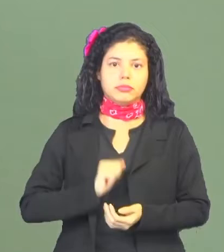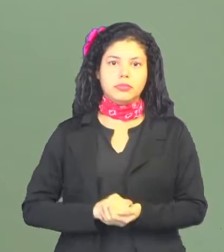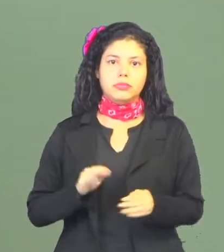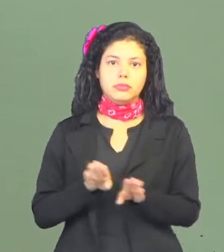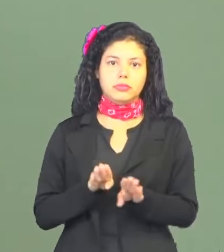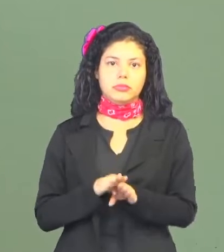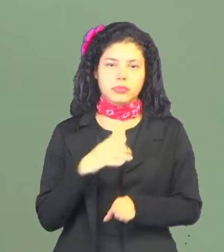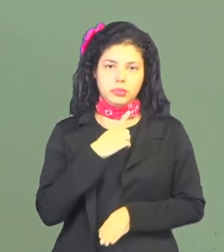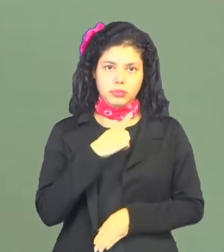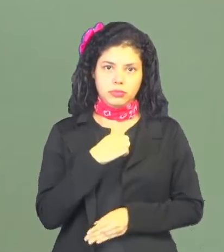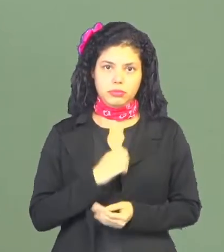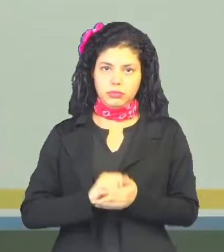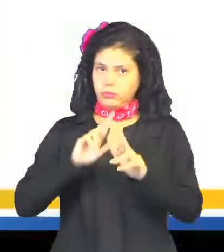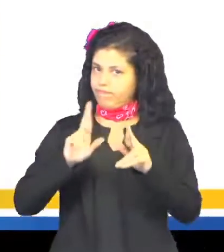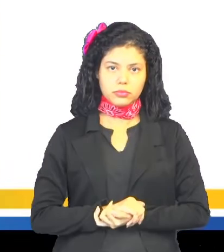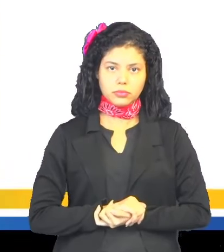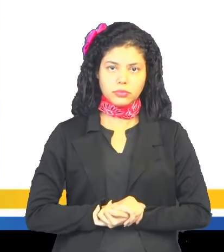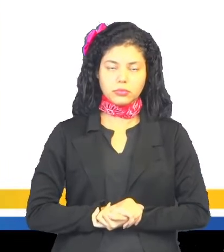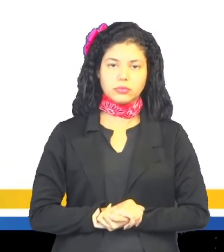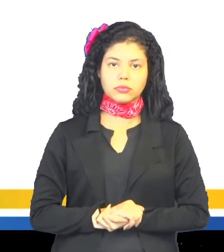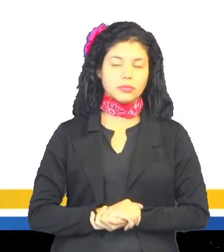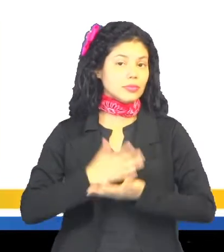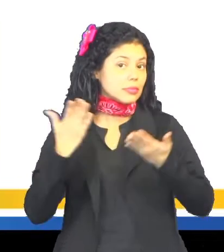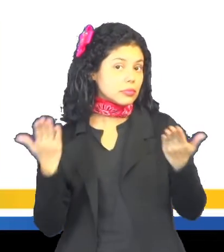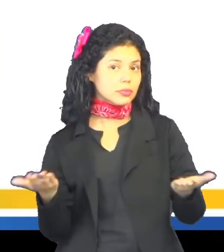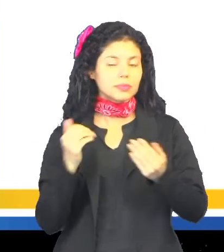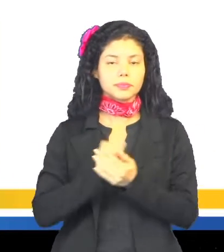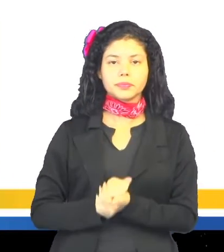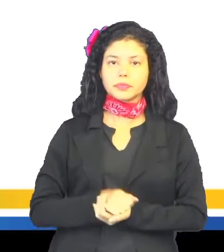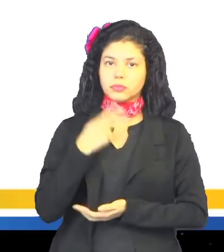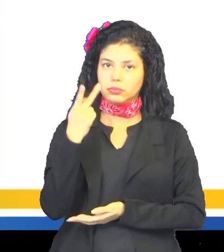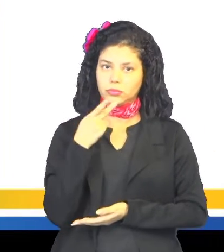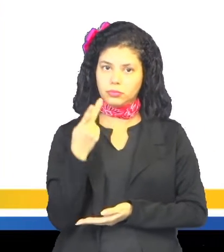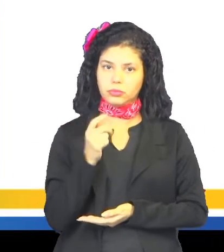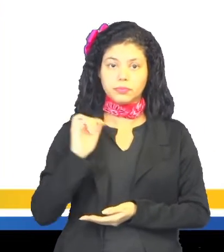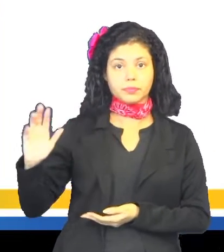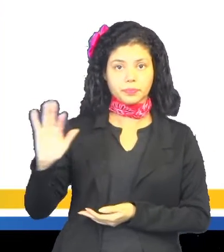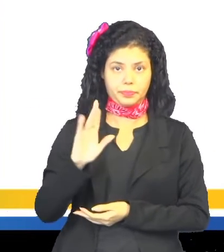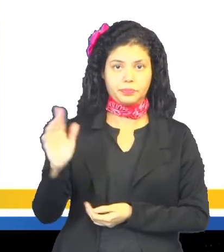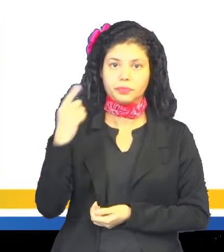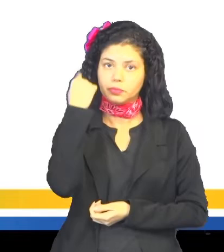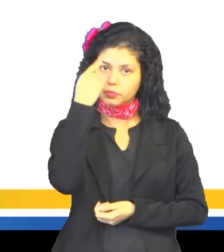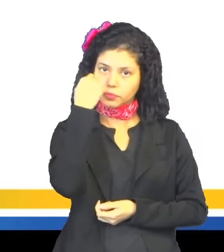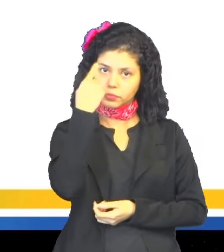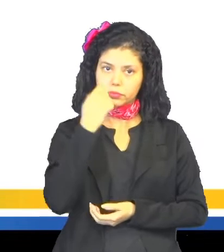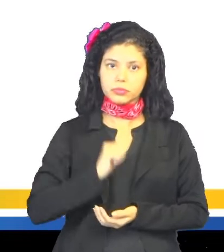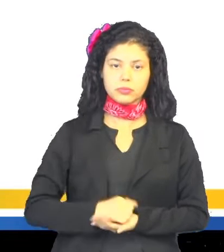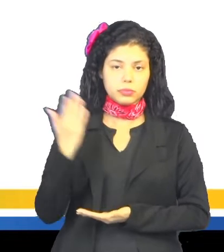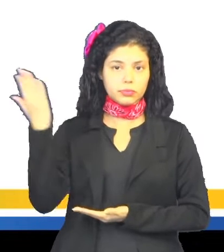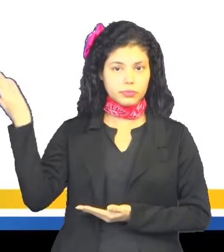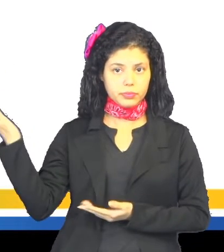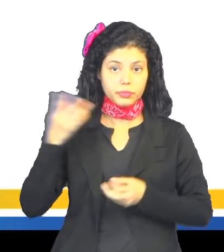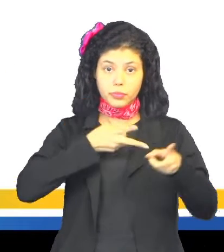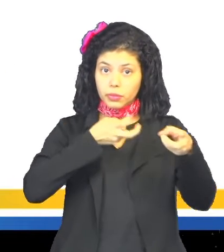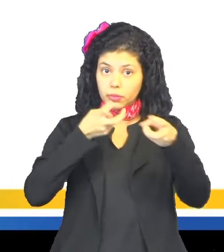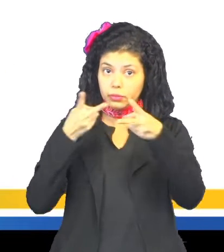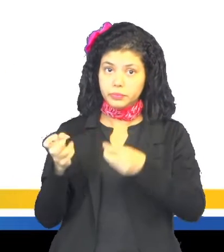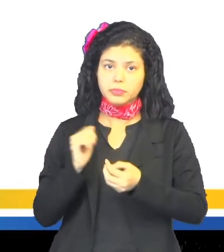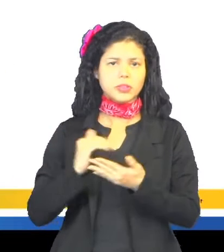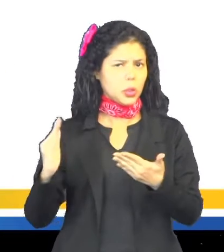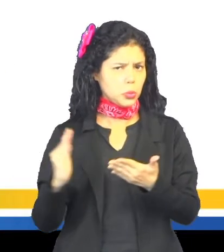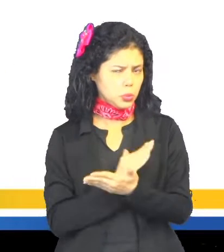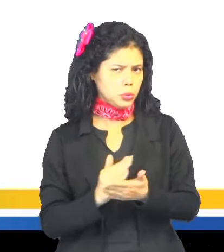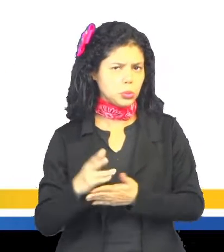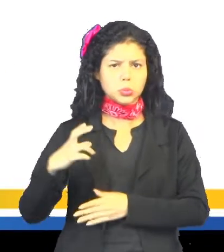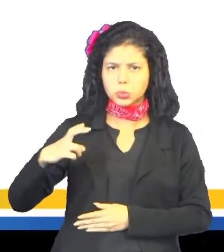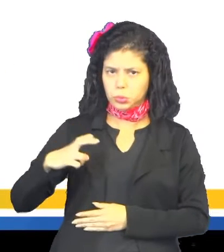da língua espanhola não é diferente toca elas vamos falar do nosso alfabeto espanhol Então observamos galera nós